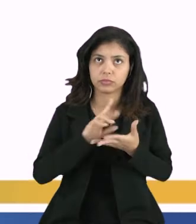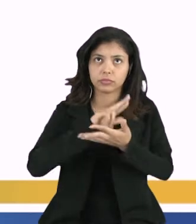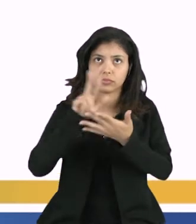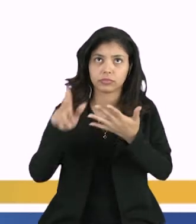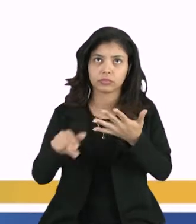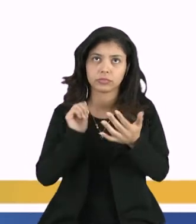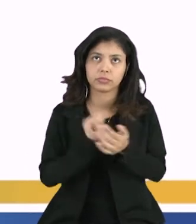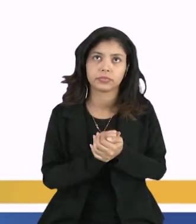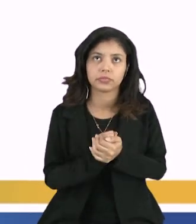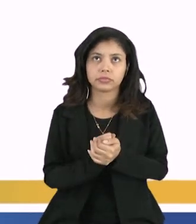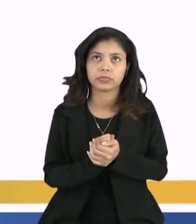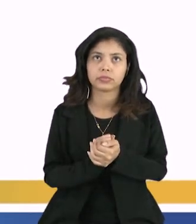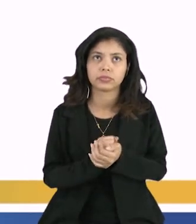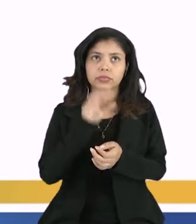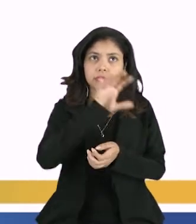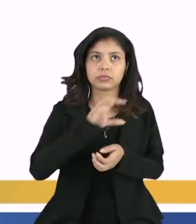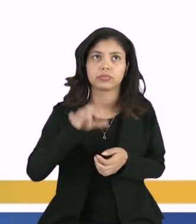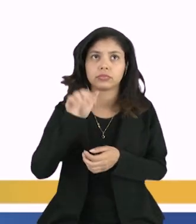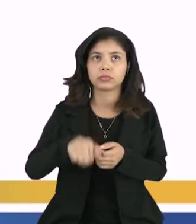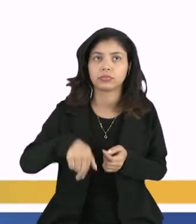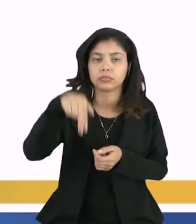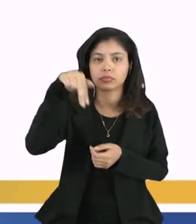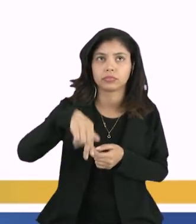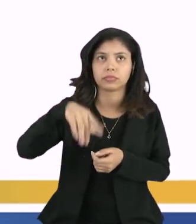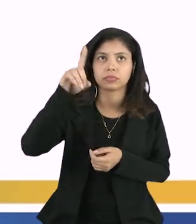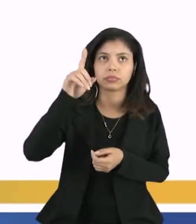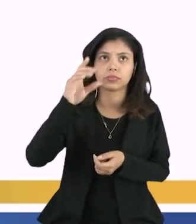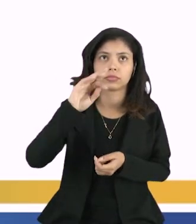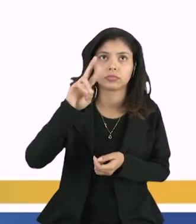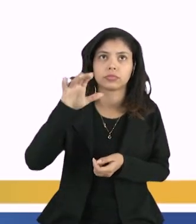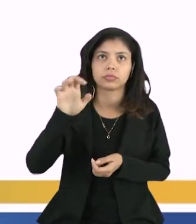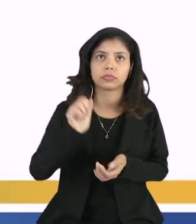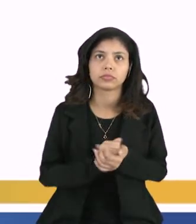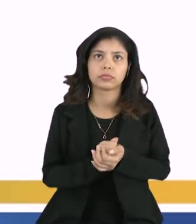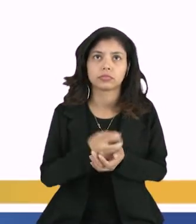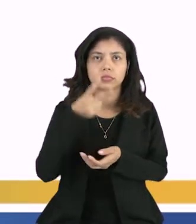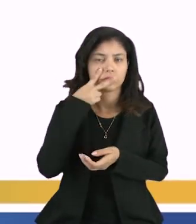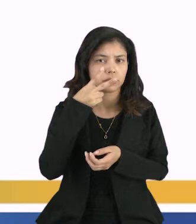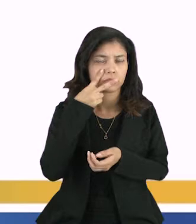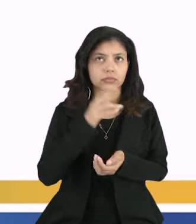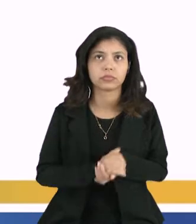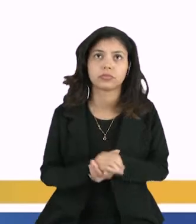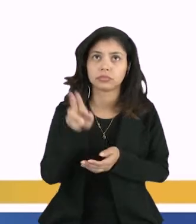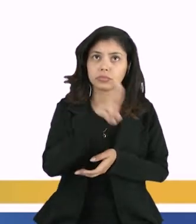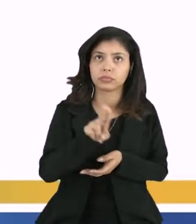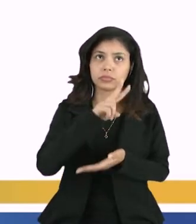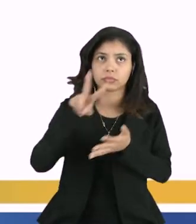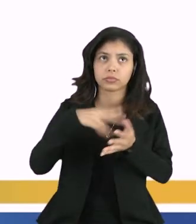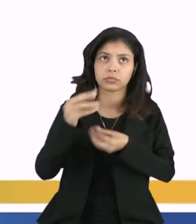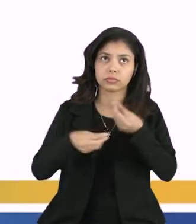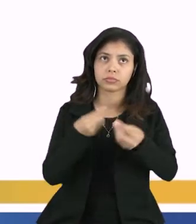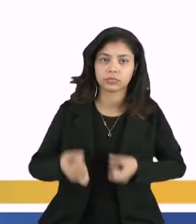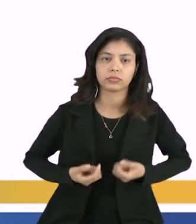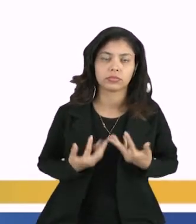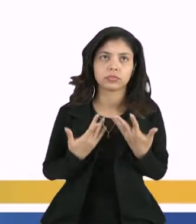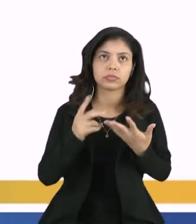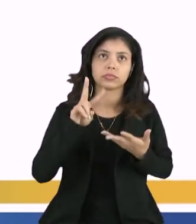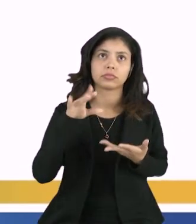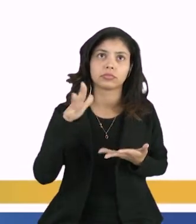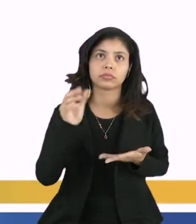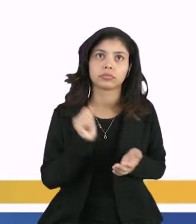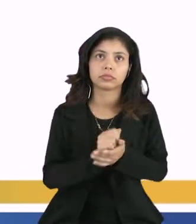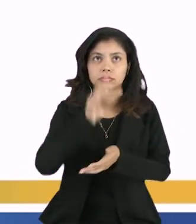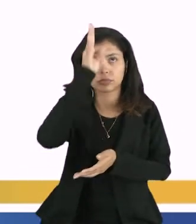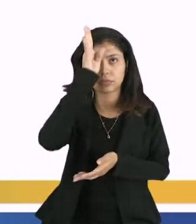estilo diversificado, mas na região Norte, Nordeste e Centro-Oeste, verifica-se o uso da dança como manifestação